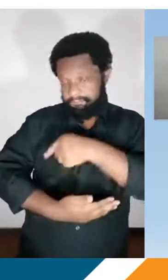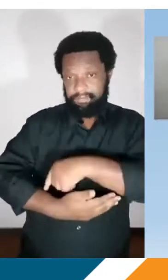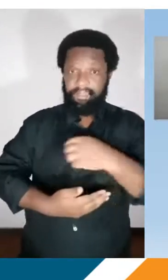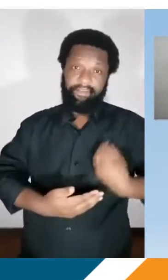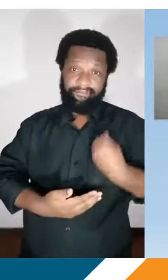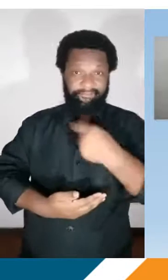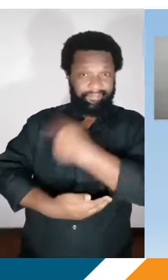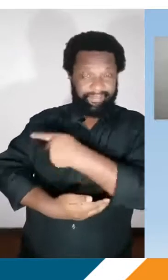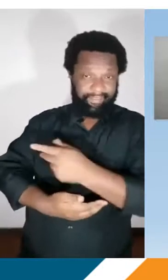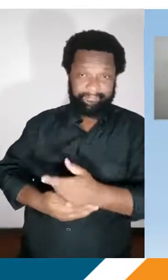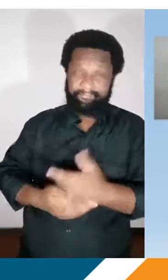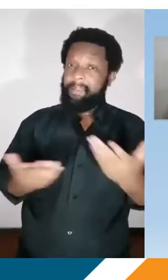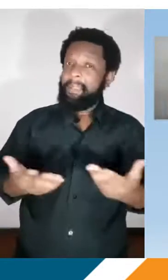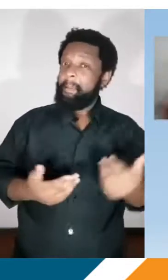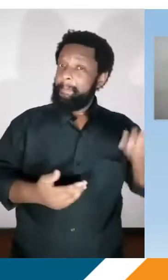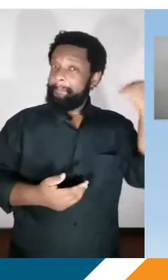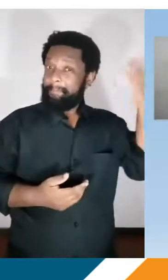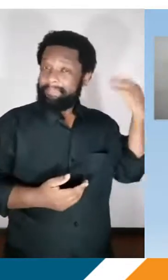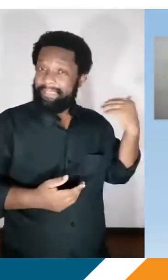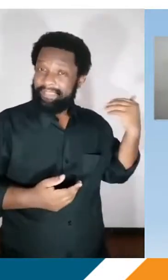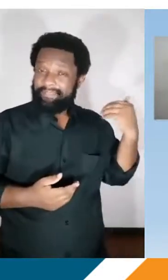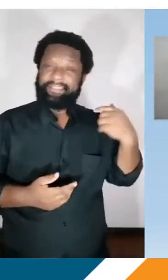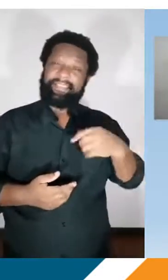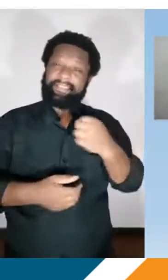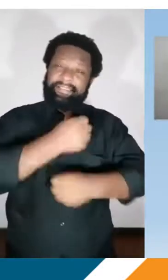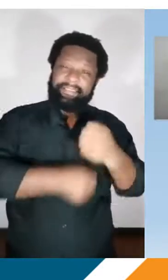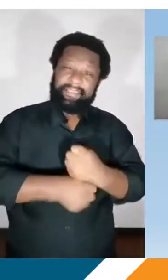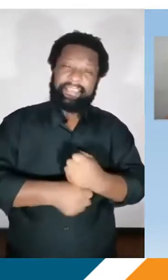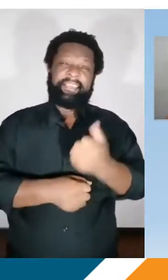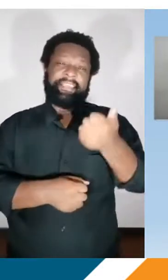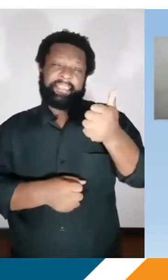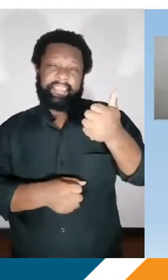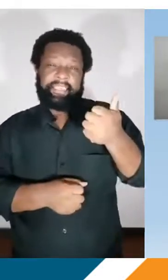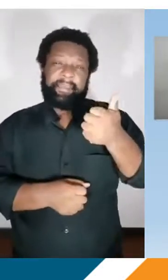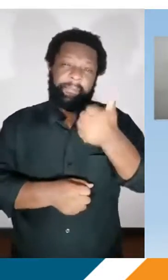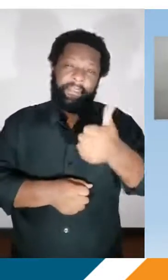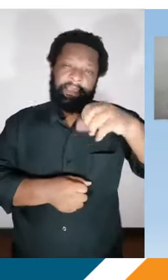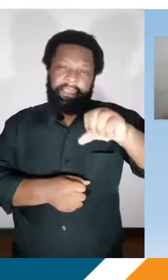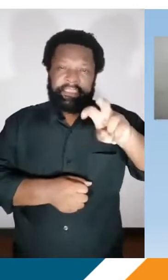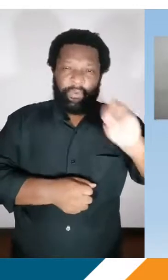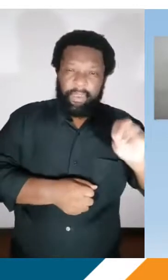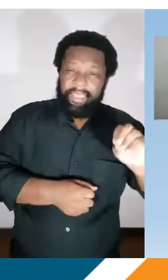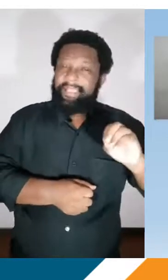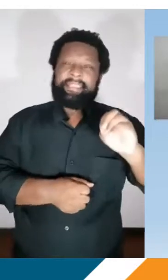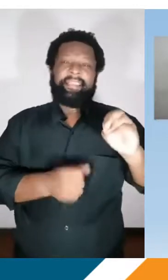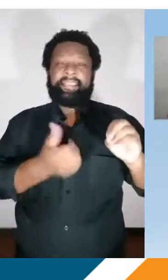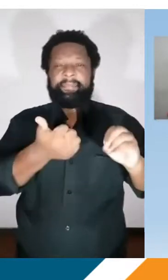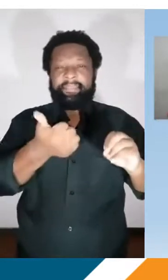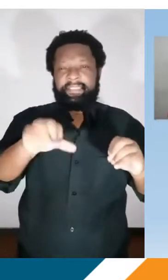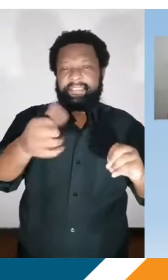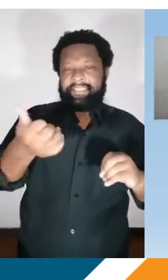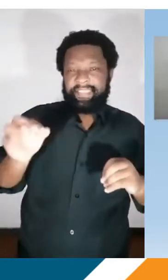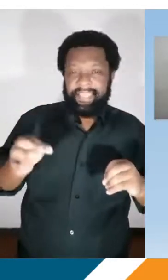bebê. Entendem? Então, reparem, naquela época, para vocês terem ideia, da década de 50 e 60, mais de 12 mil crianças tiveram